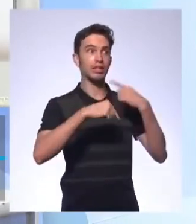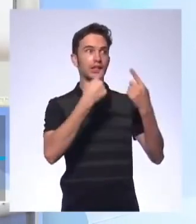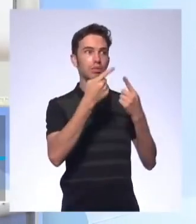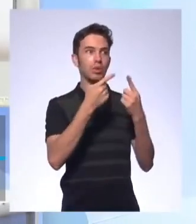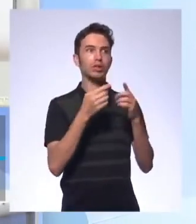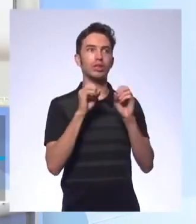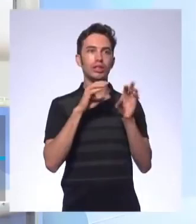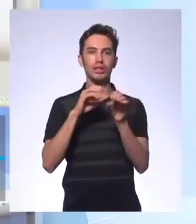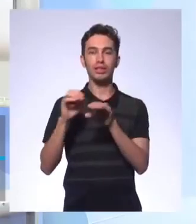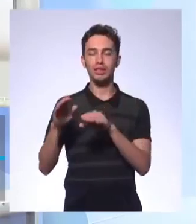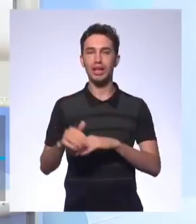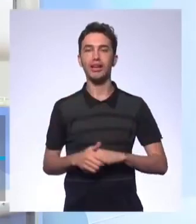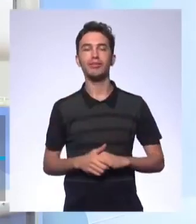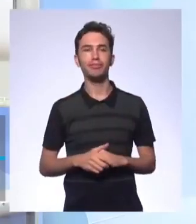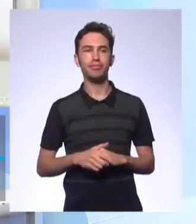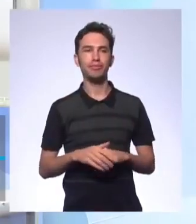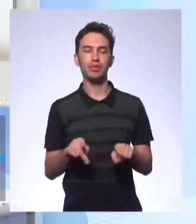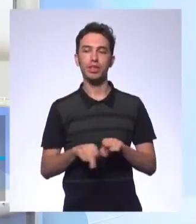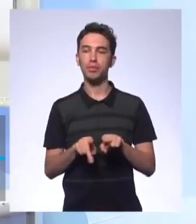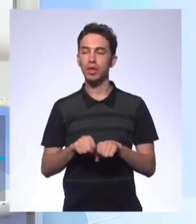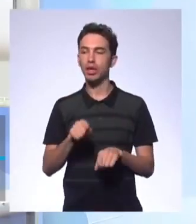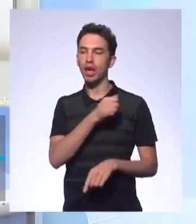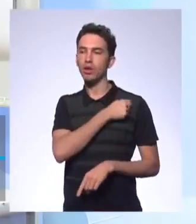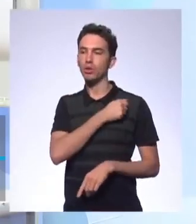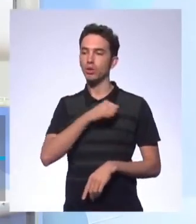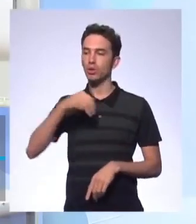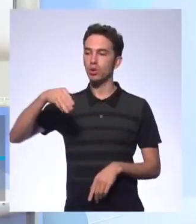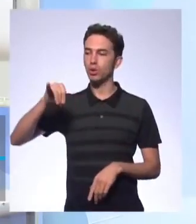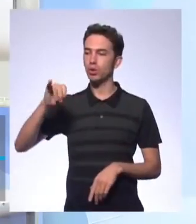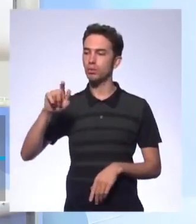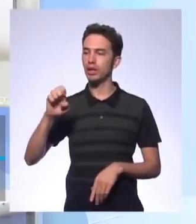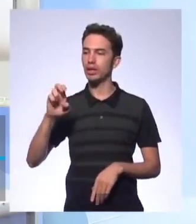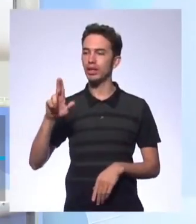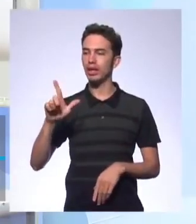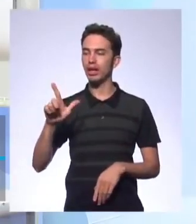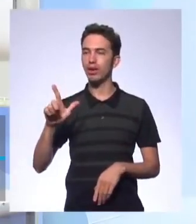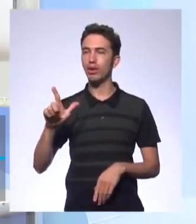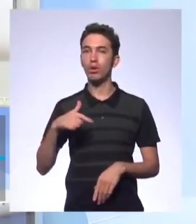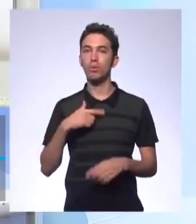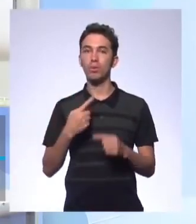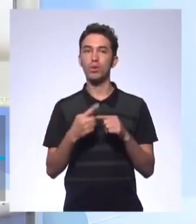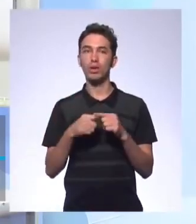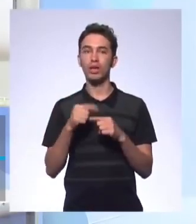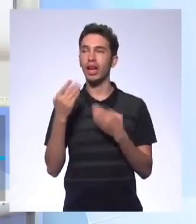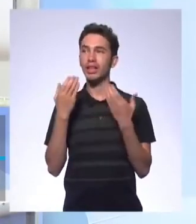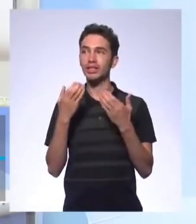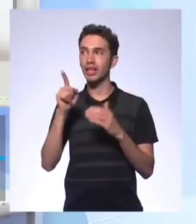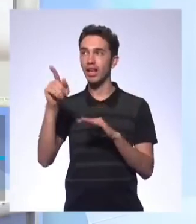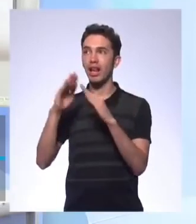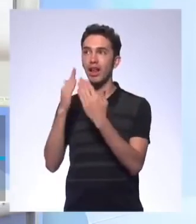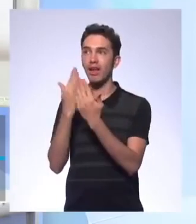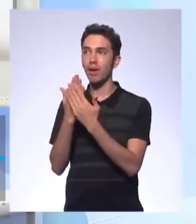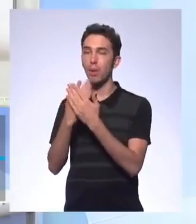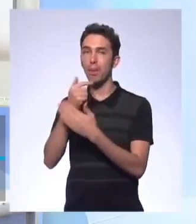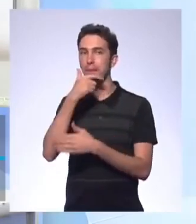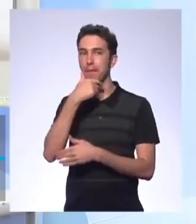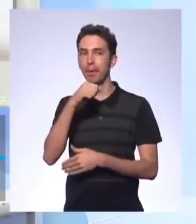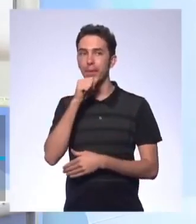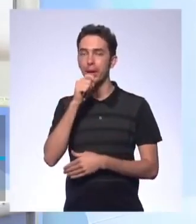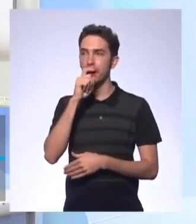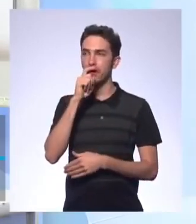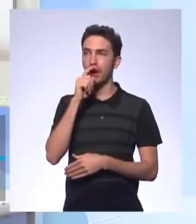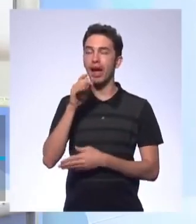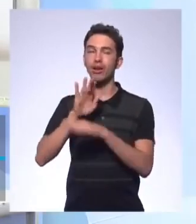Sim. O aluno Miguel, ele respondeu, porque elas querem ajudar os pais em casa, ou porque são